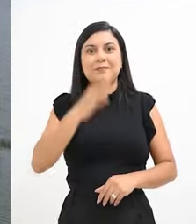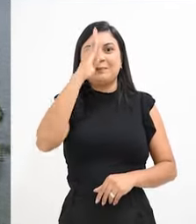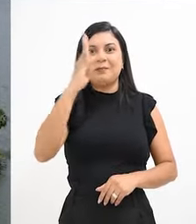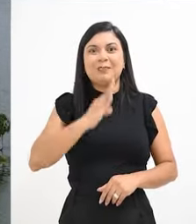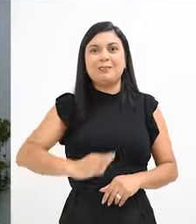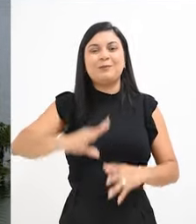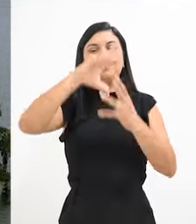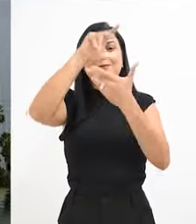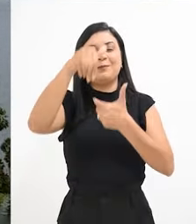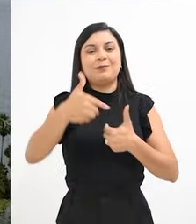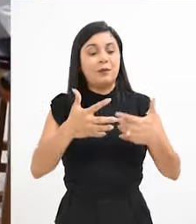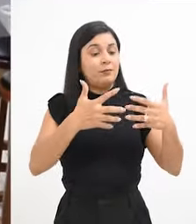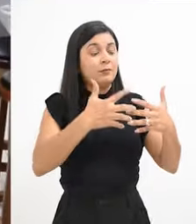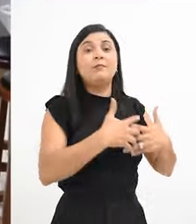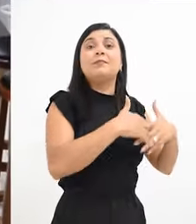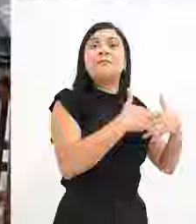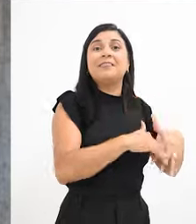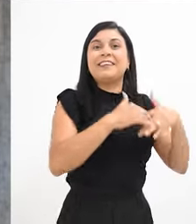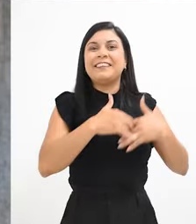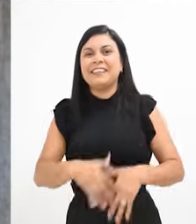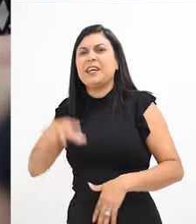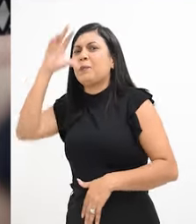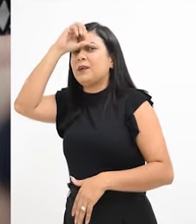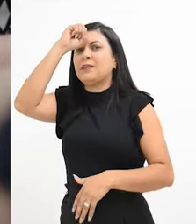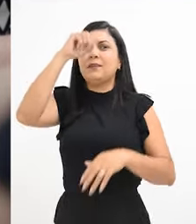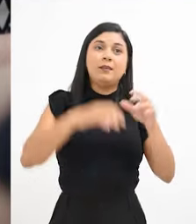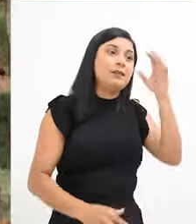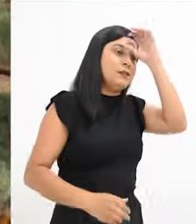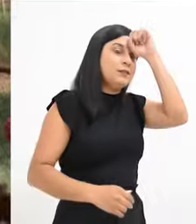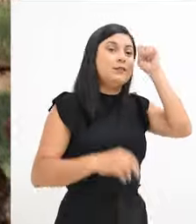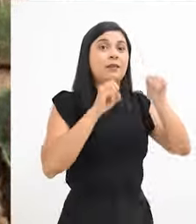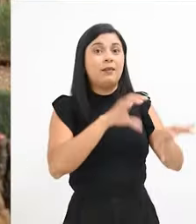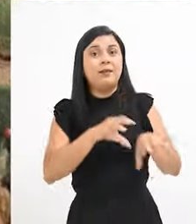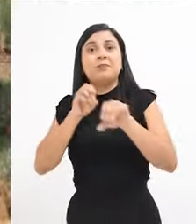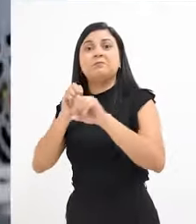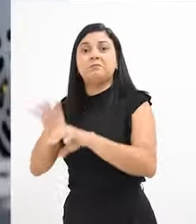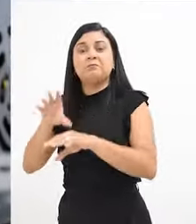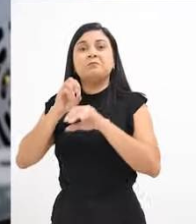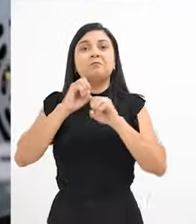e para o mundo. E o IF diz que aprender e ensinar.